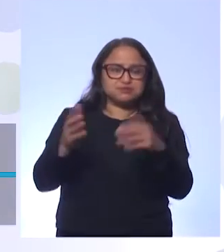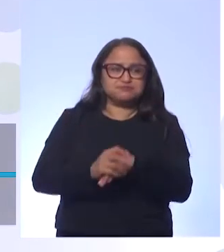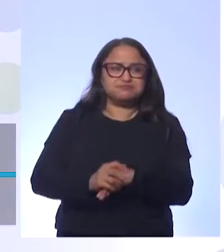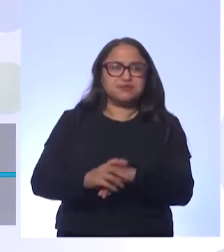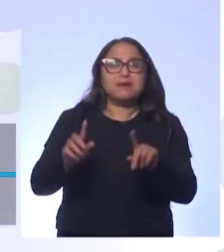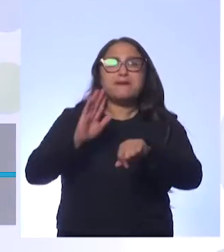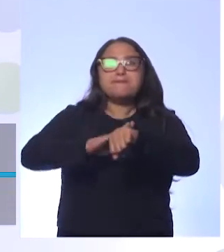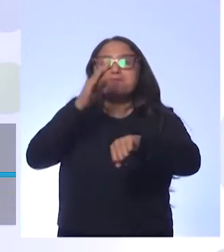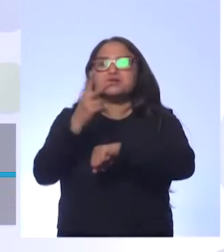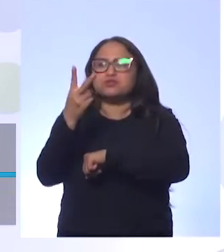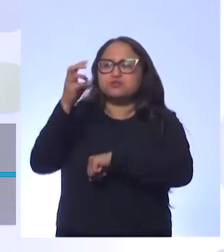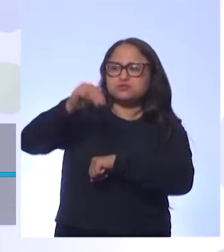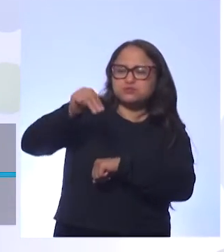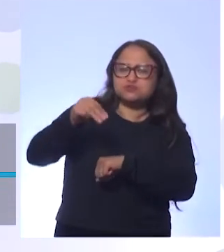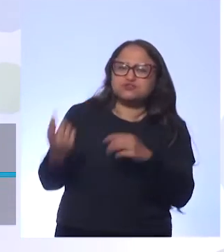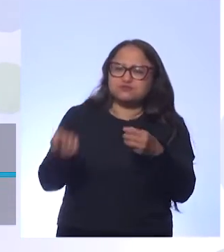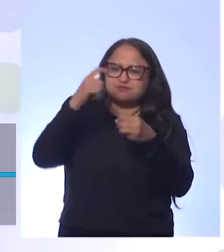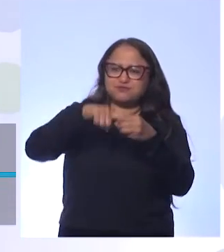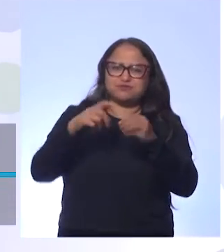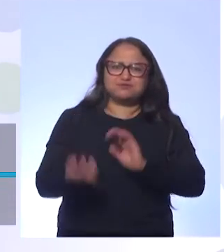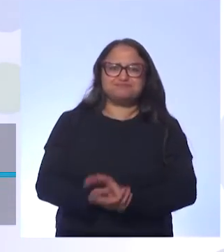Mais 2 minutinhos e a gente já volta.